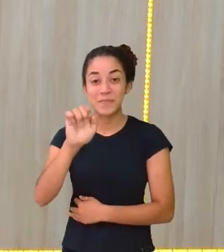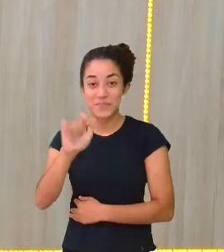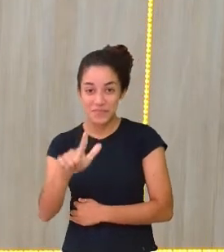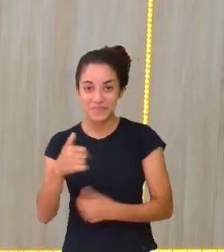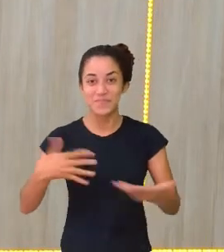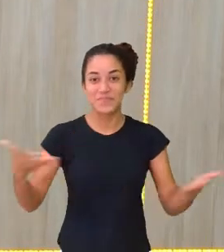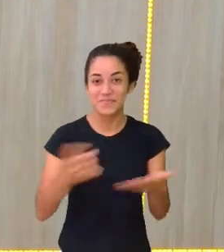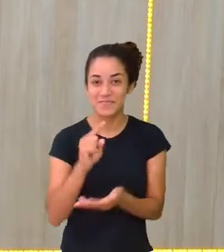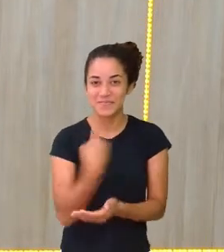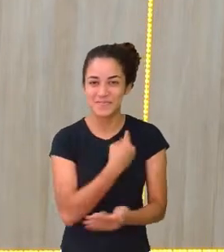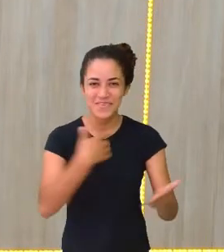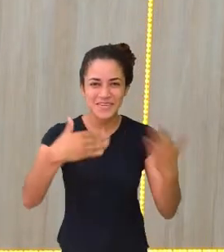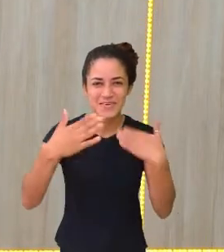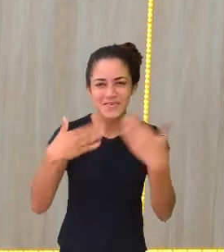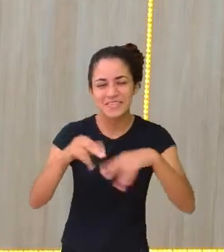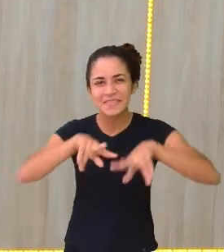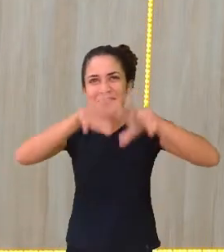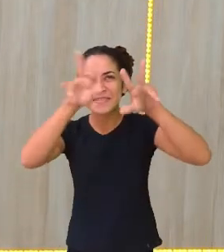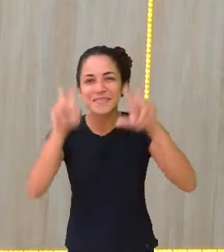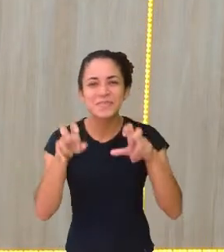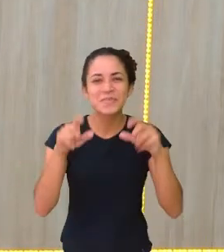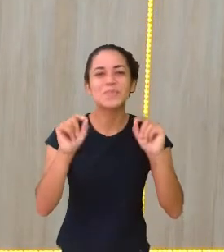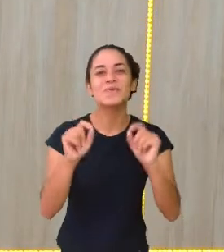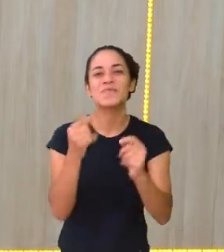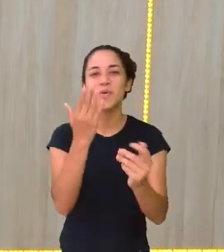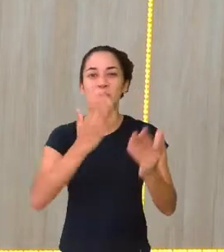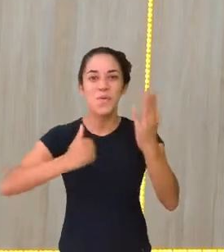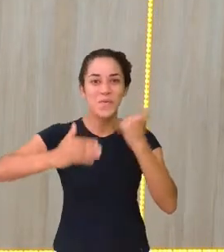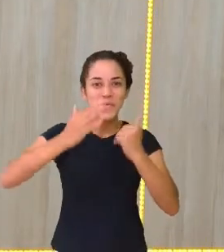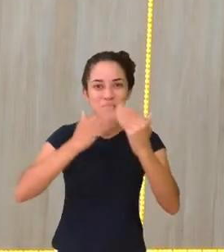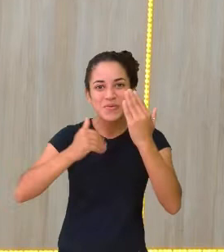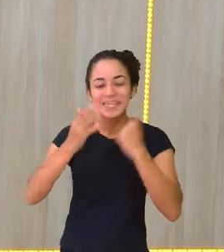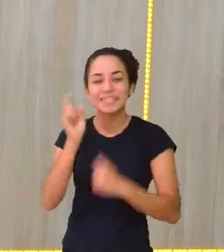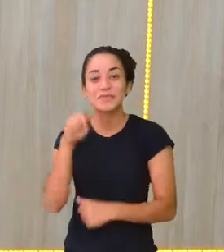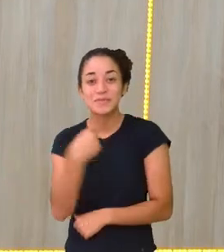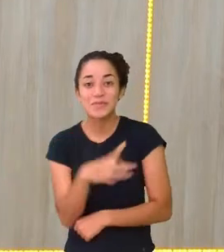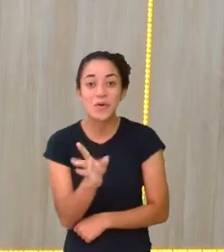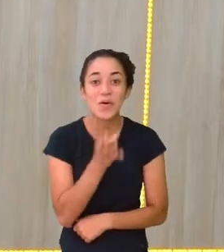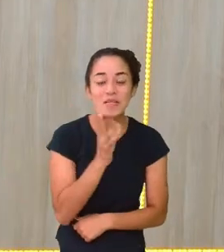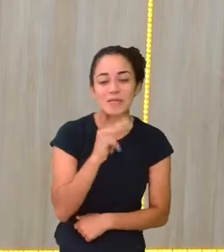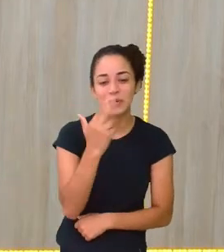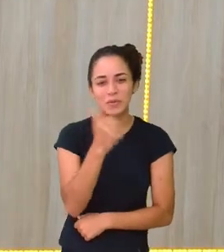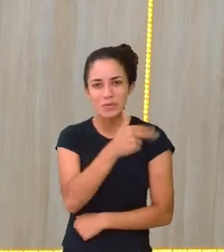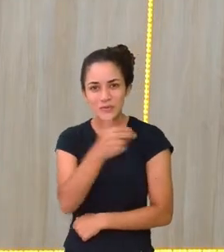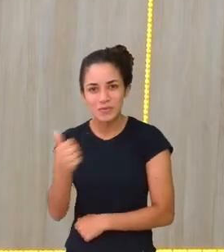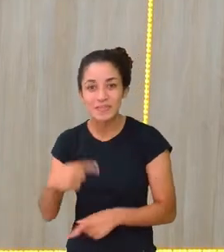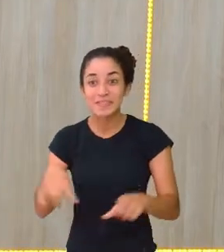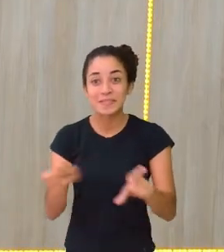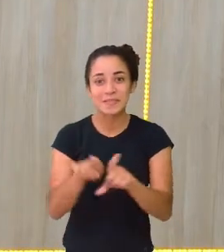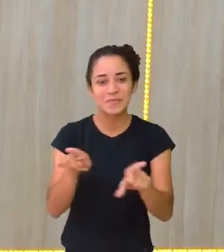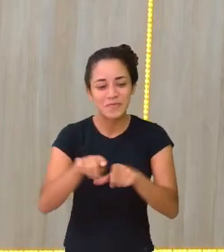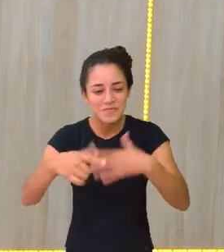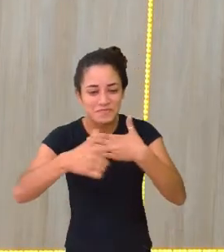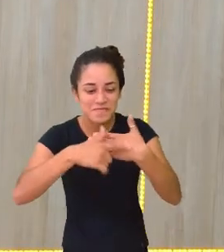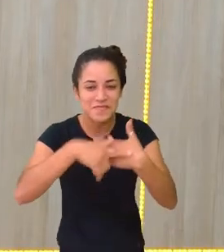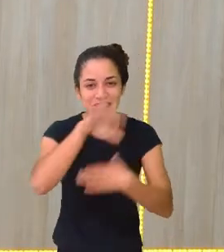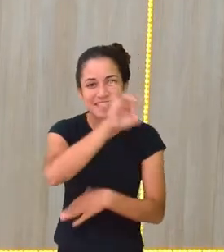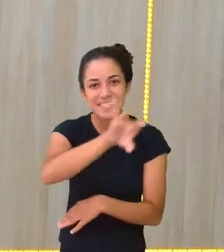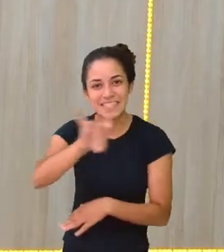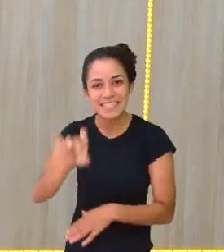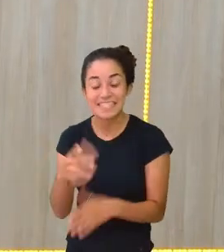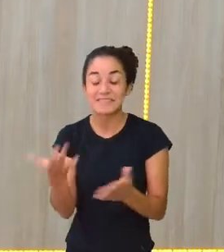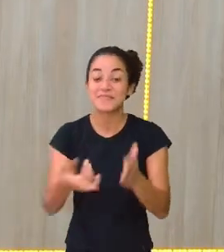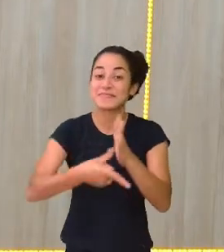vamos conversar a respeito de alimentação. Vamos conhecer os nutrientes e suas funções. Mas